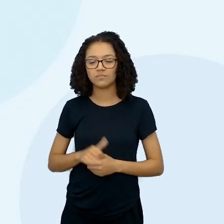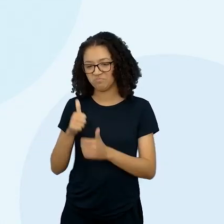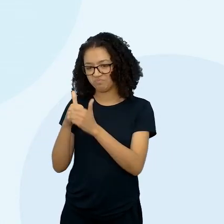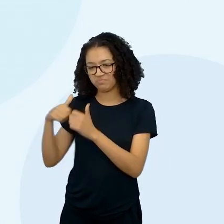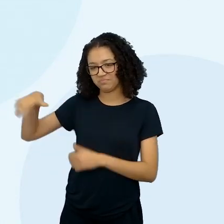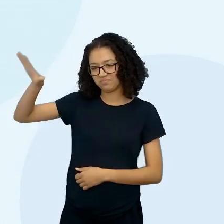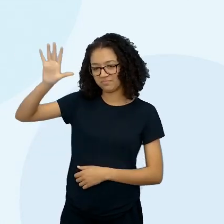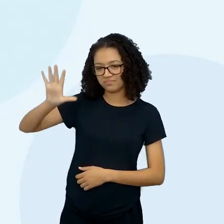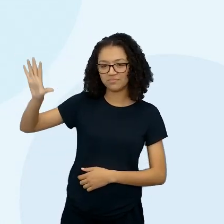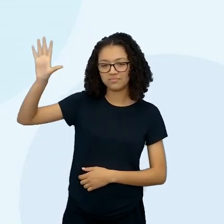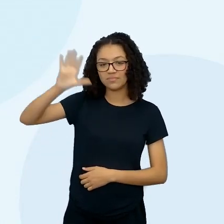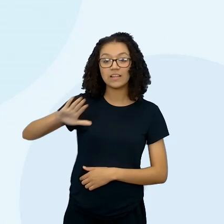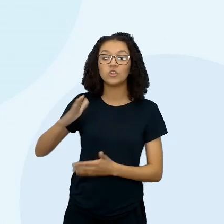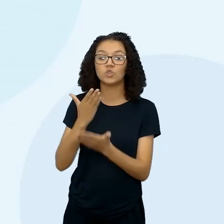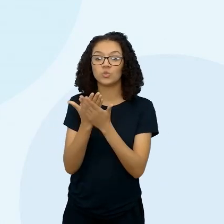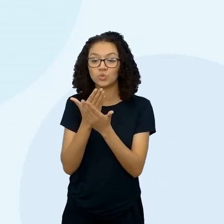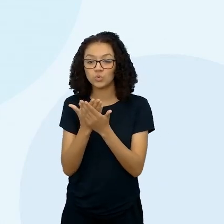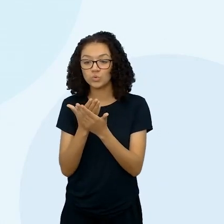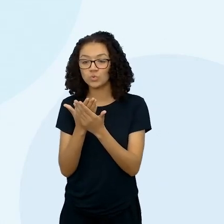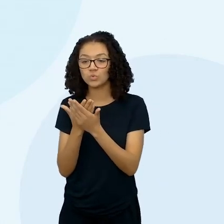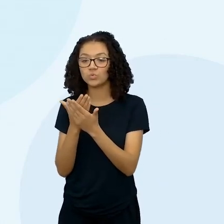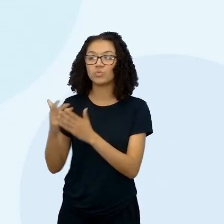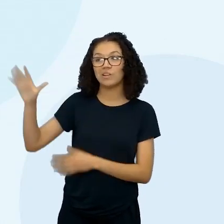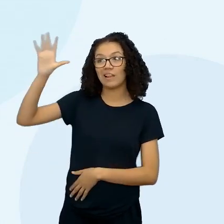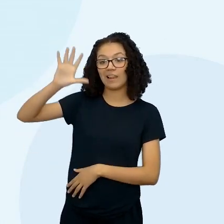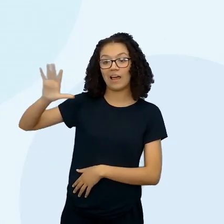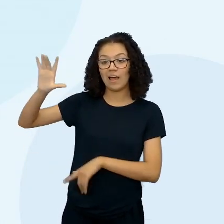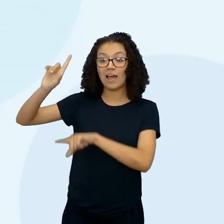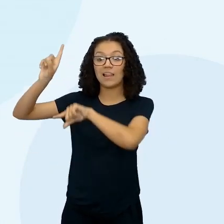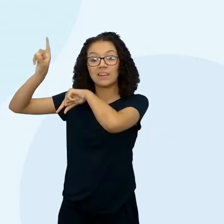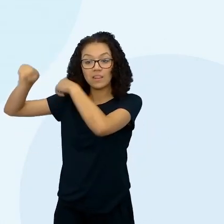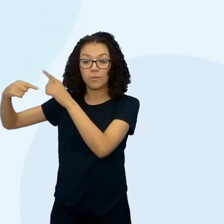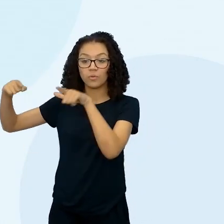estudou em Munique, ela estudou na agronomia e veio para o Brasil em